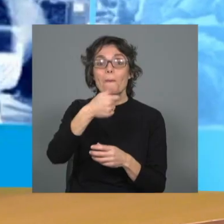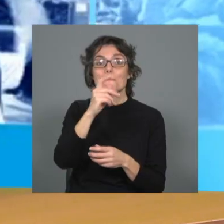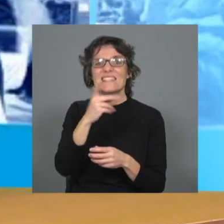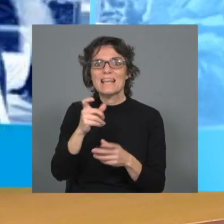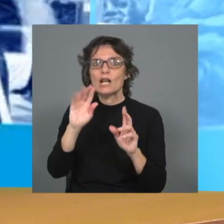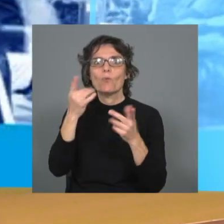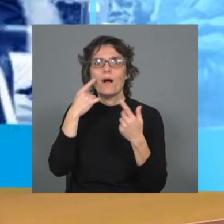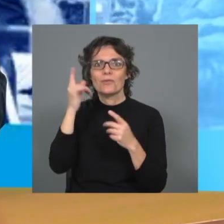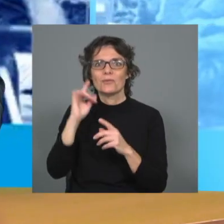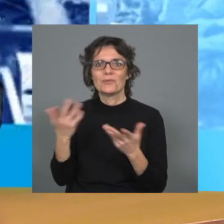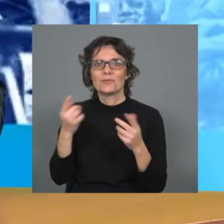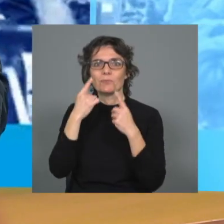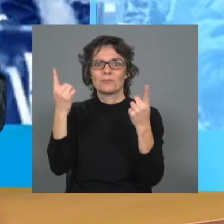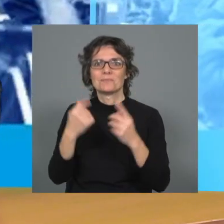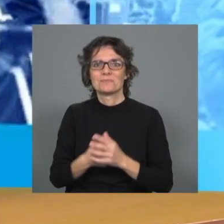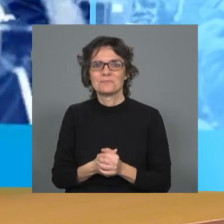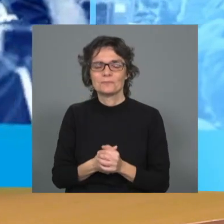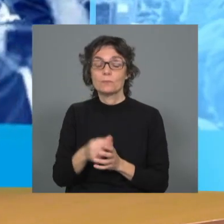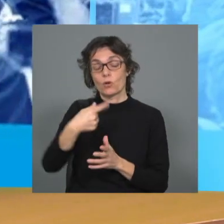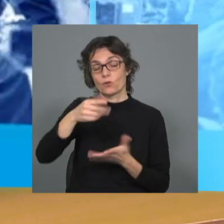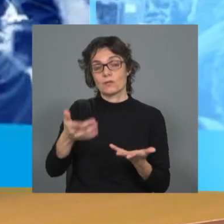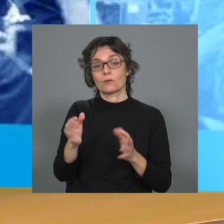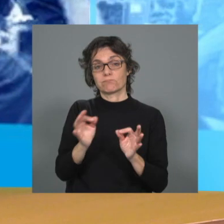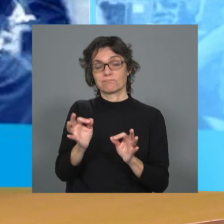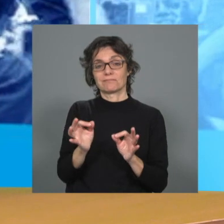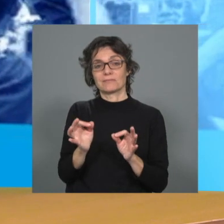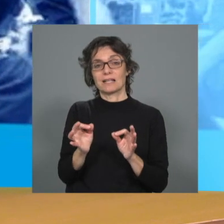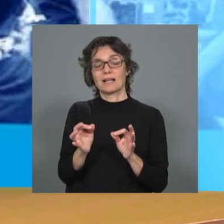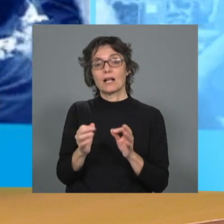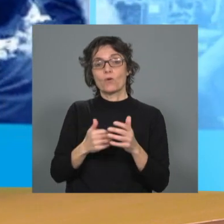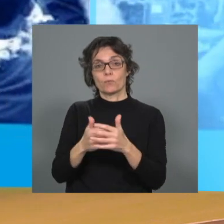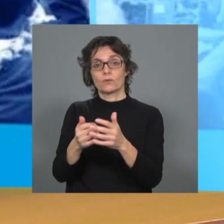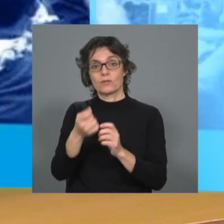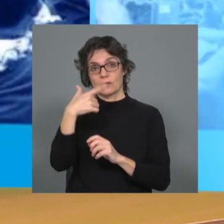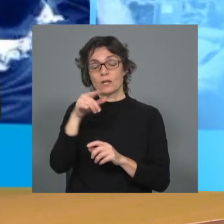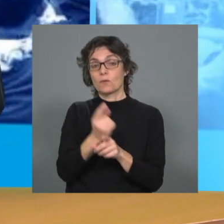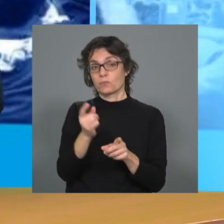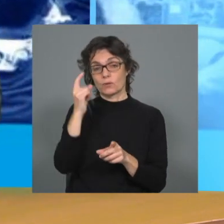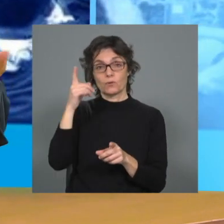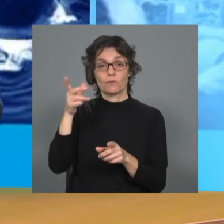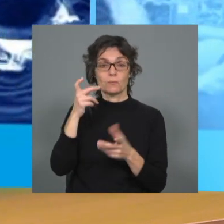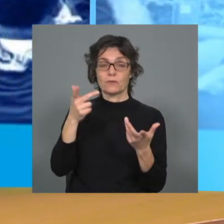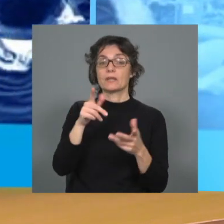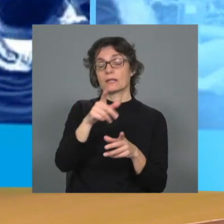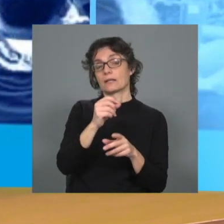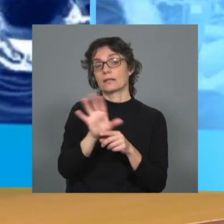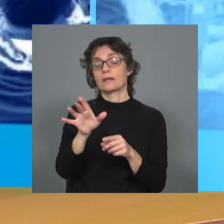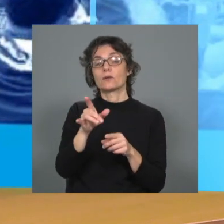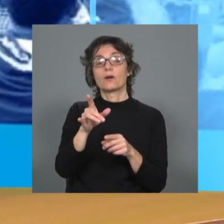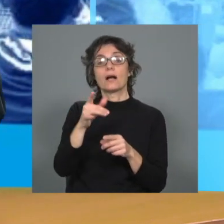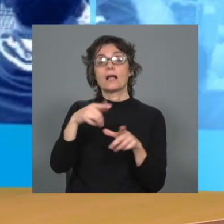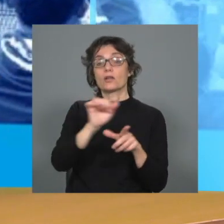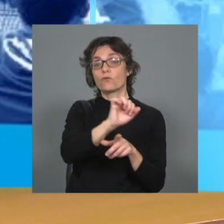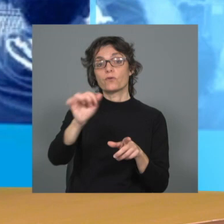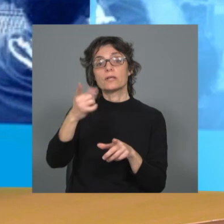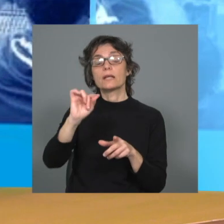justamente agora Houve todo um processo de criação da história, porque o que se vai ouvir realmente são as línguas deles, com tradução depois em português, obviamente, não é?